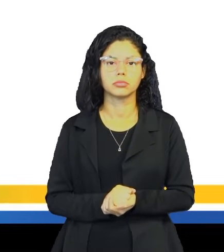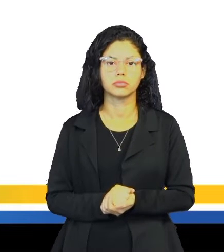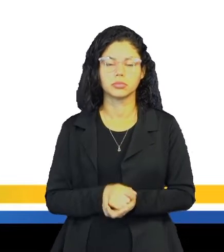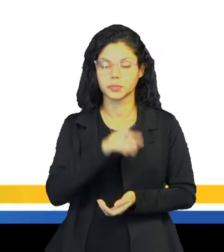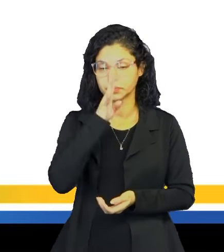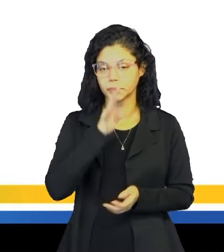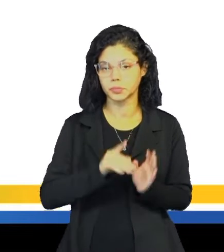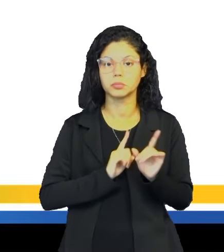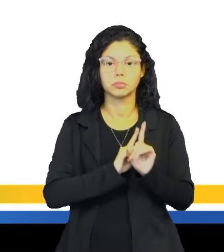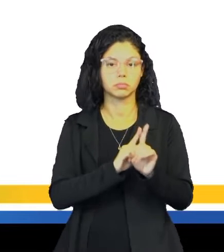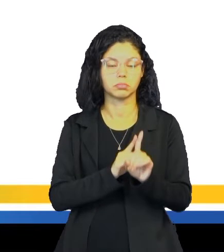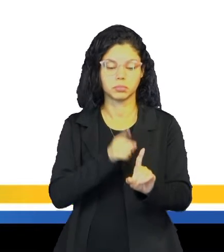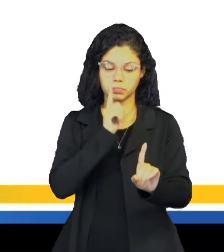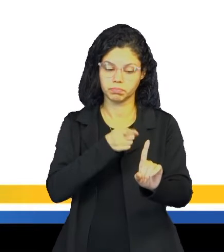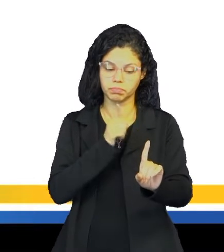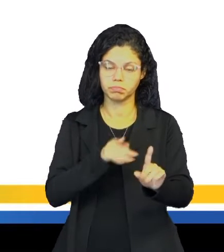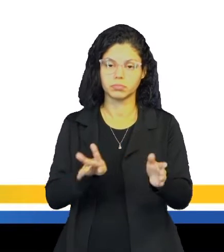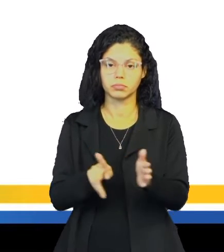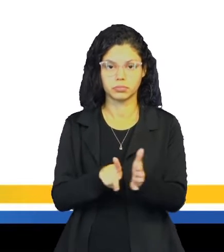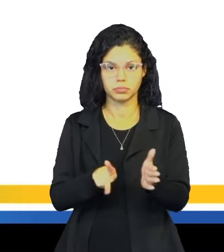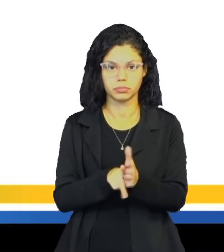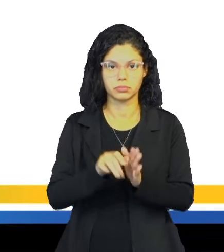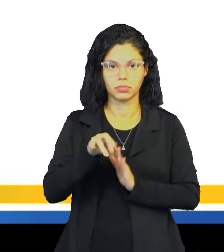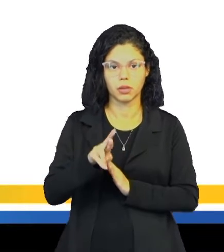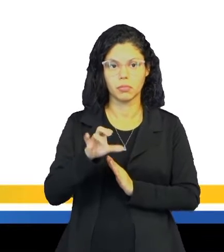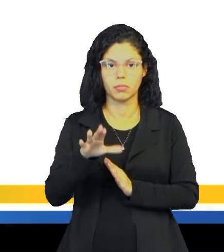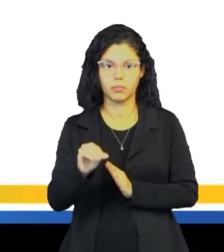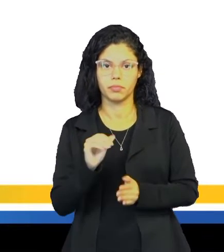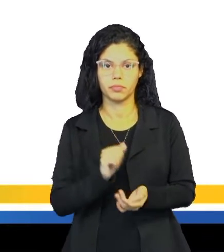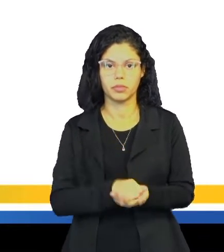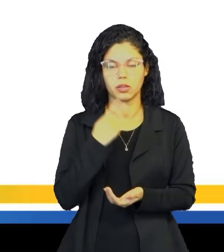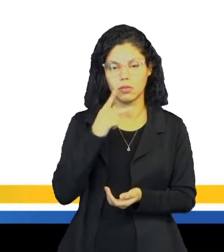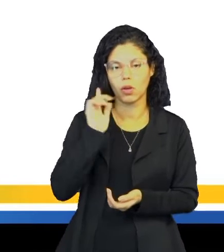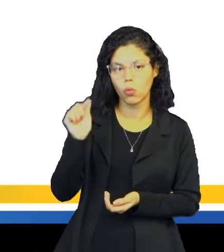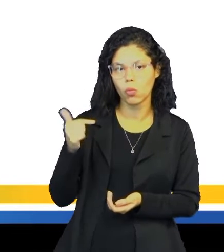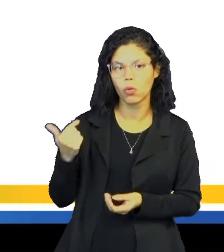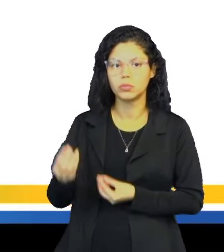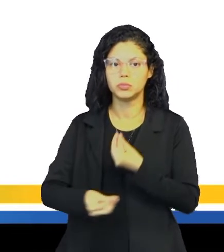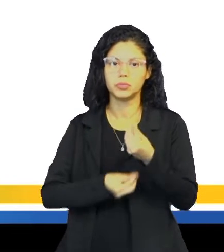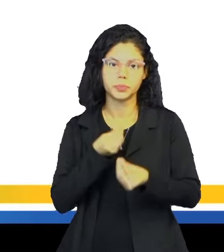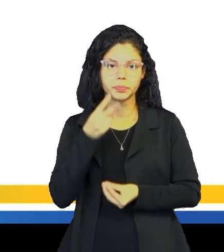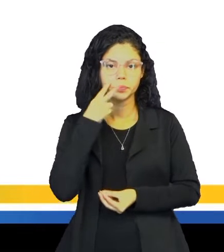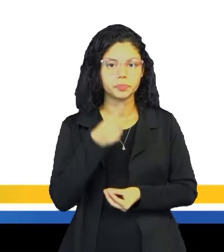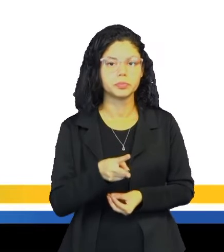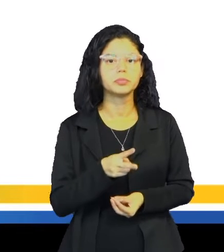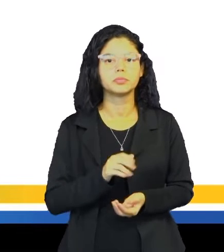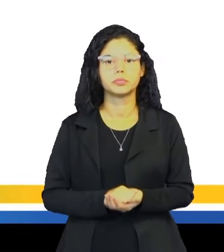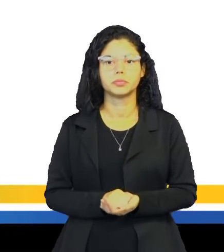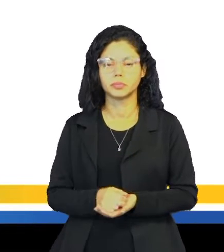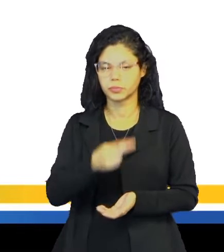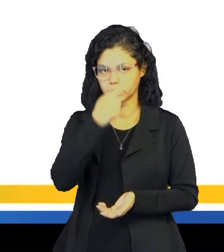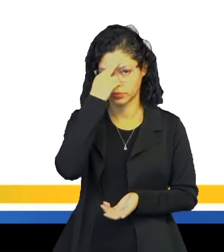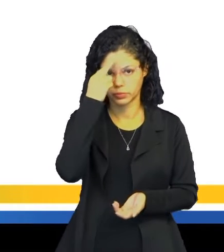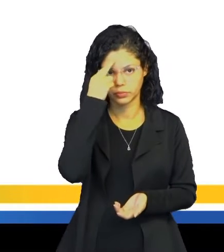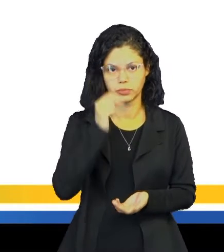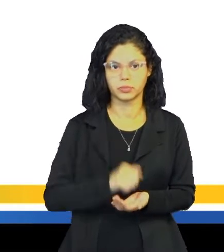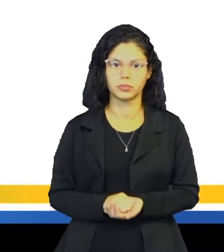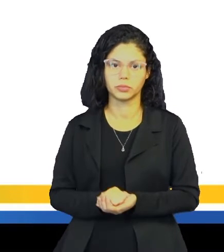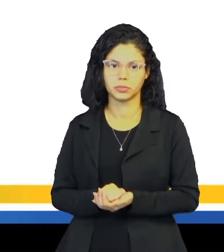Comandado principalmente aí pelo Mark Bloch, que prega uma outra forma de se ver a história. Então, a gente tem